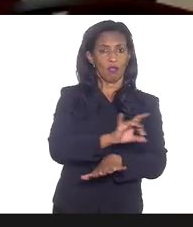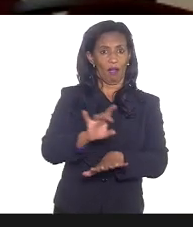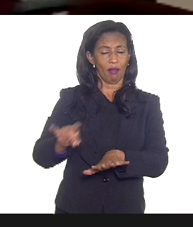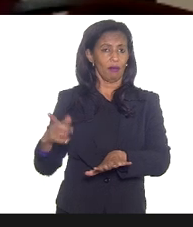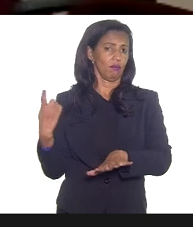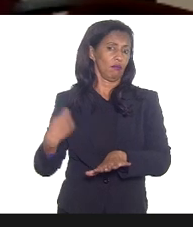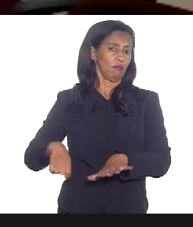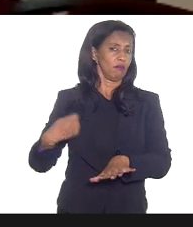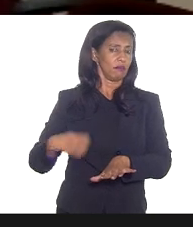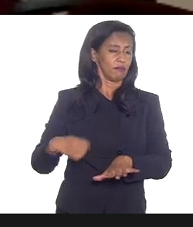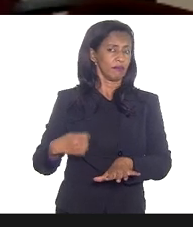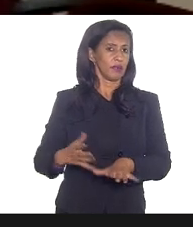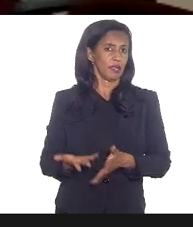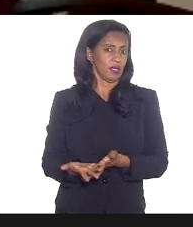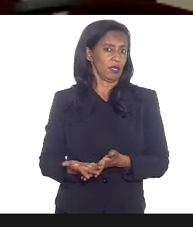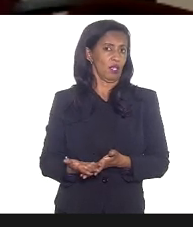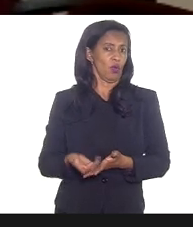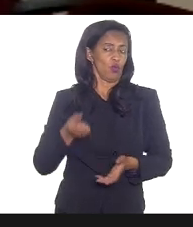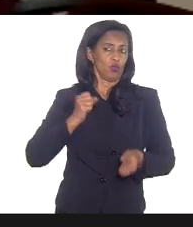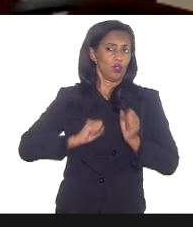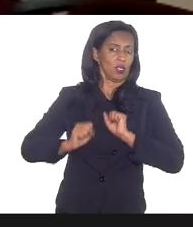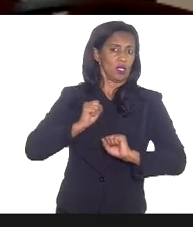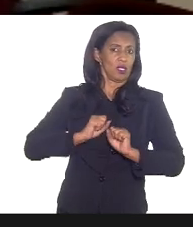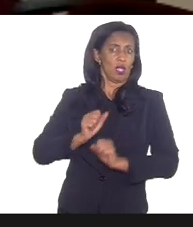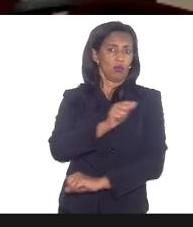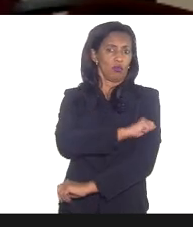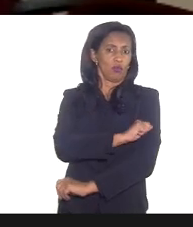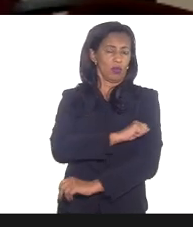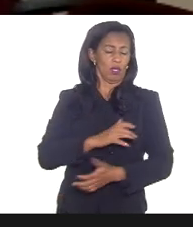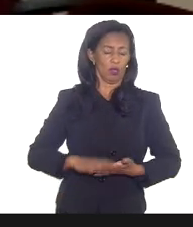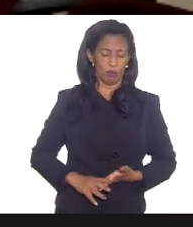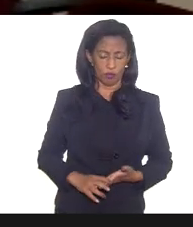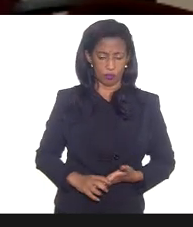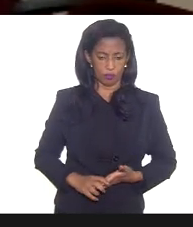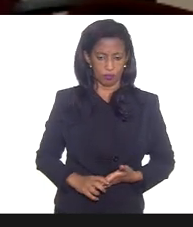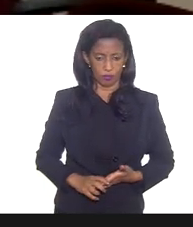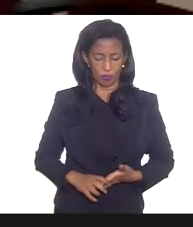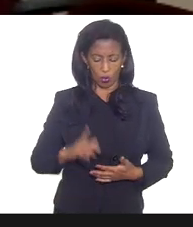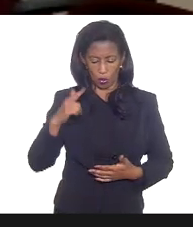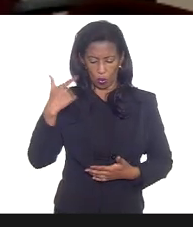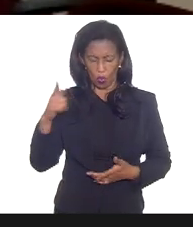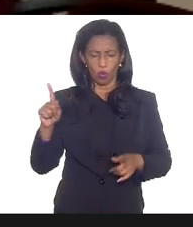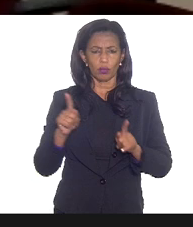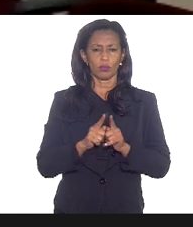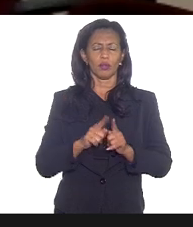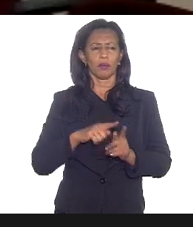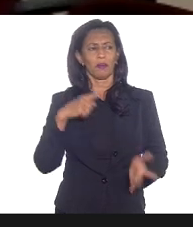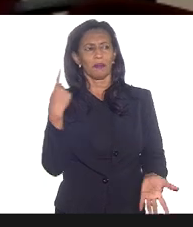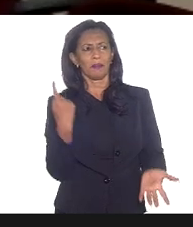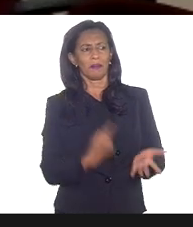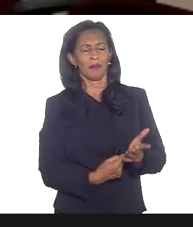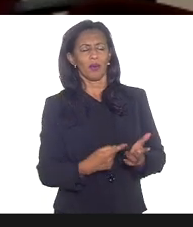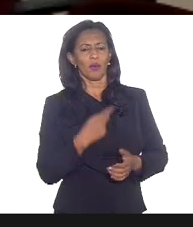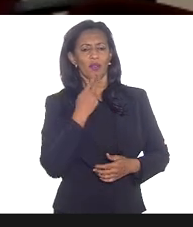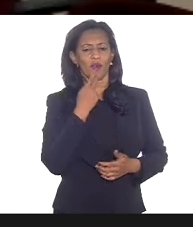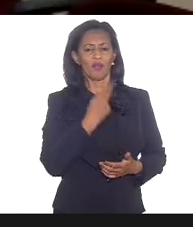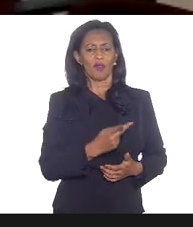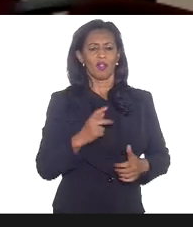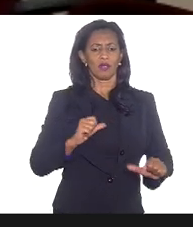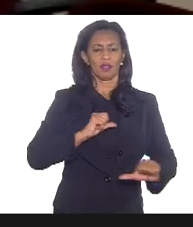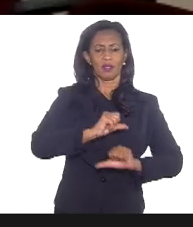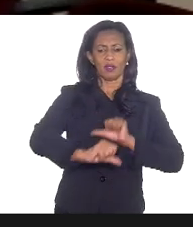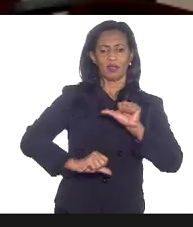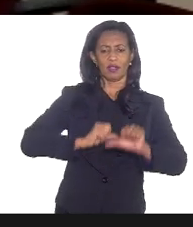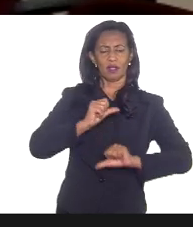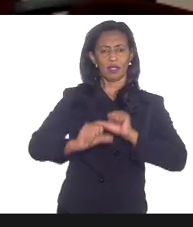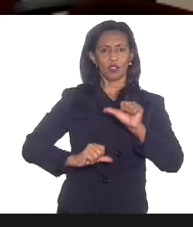traga os anseios dos alunos. Outro ponto assim, muito marcante nas falas é quanto a falar de